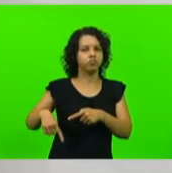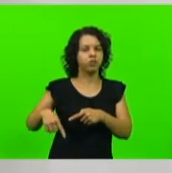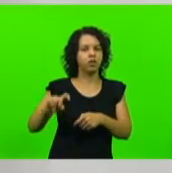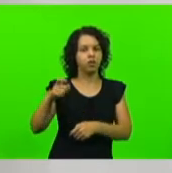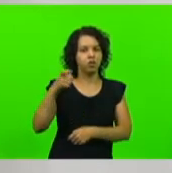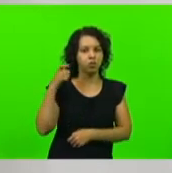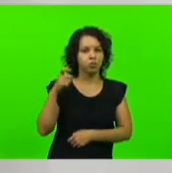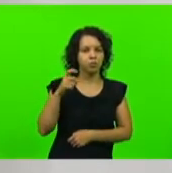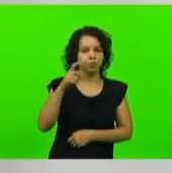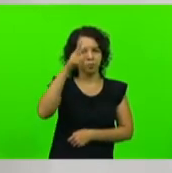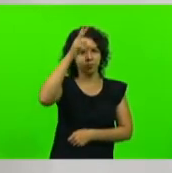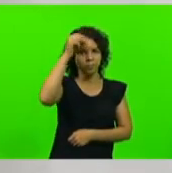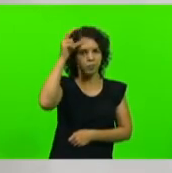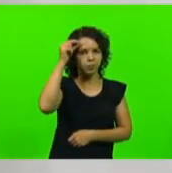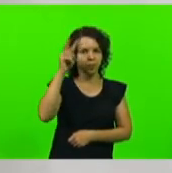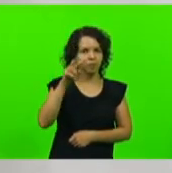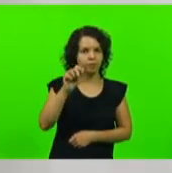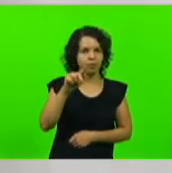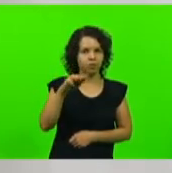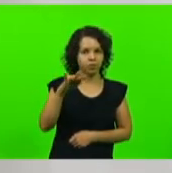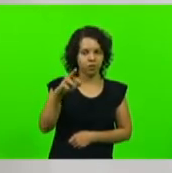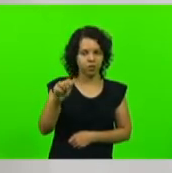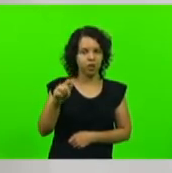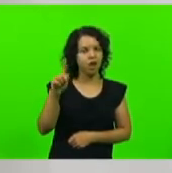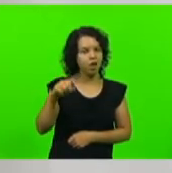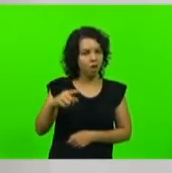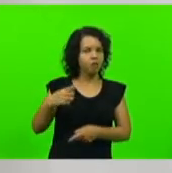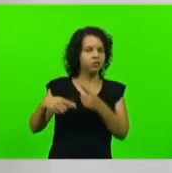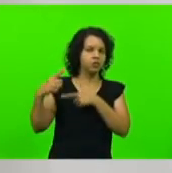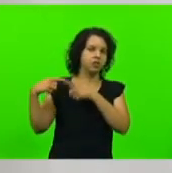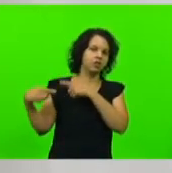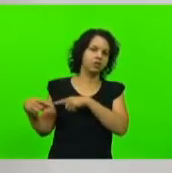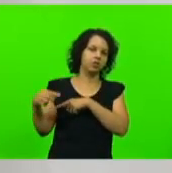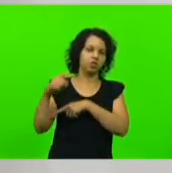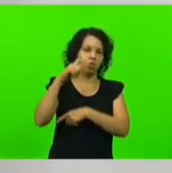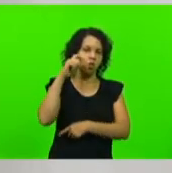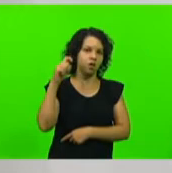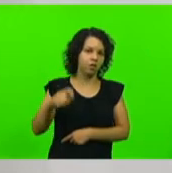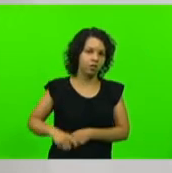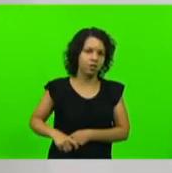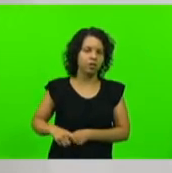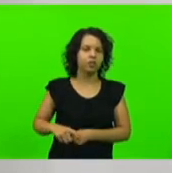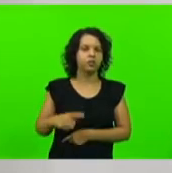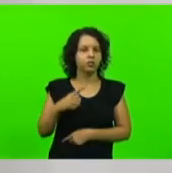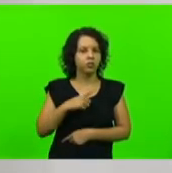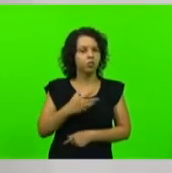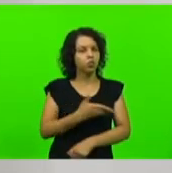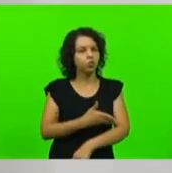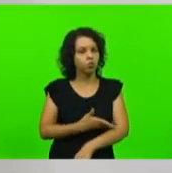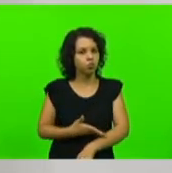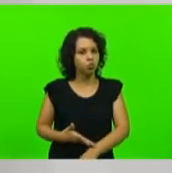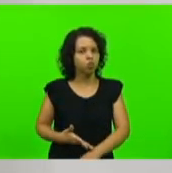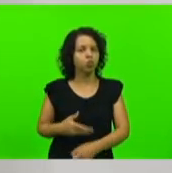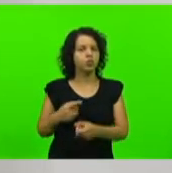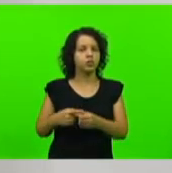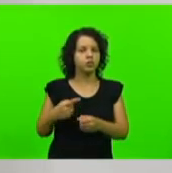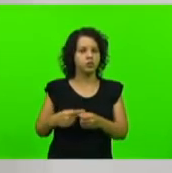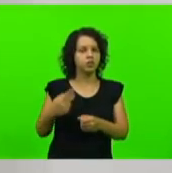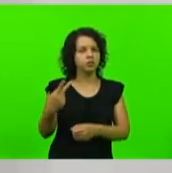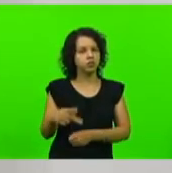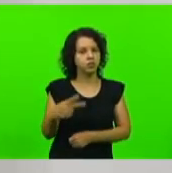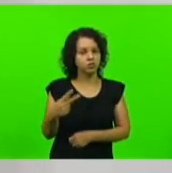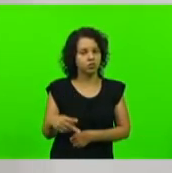Valquíria é descendente de ucranianos e tem lá todos os costumes na cidade, e que